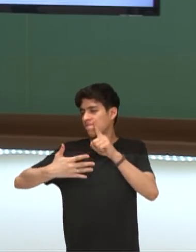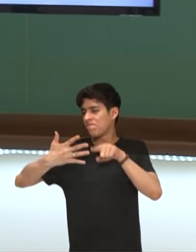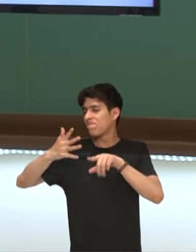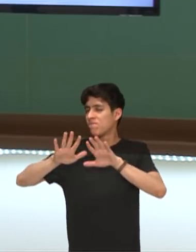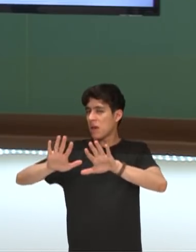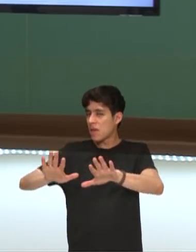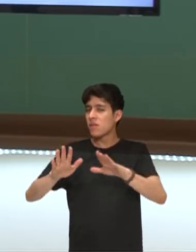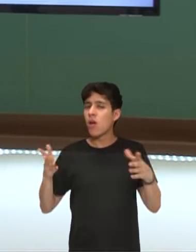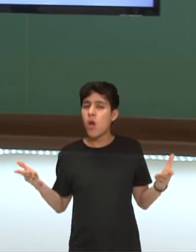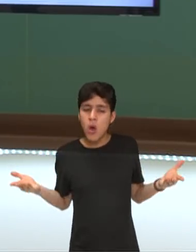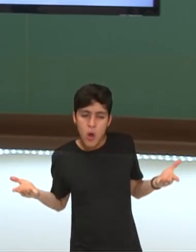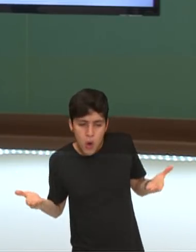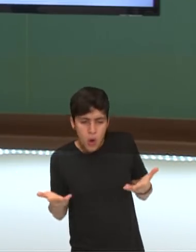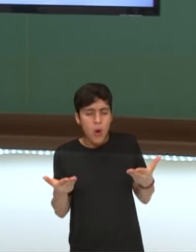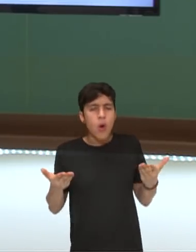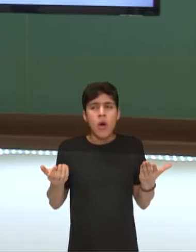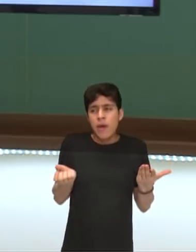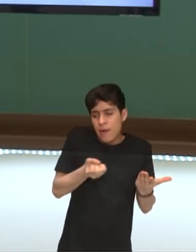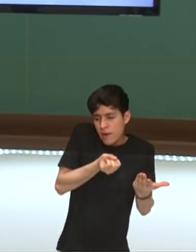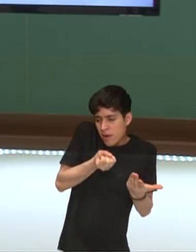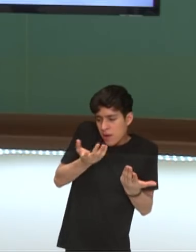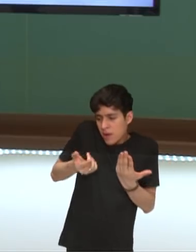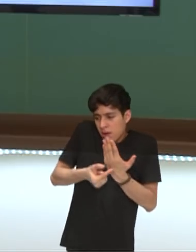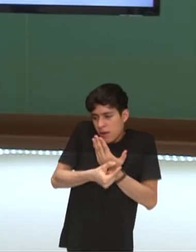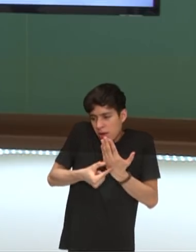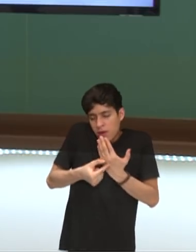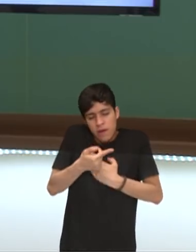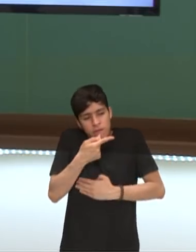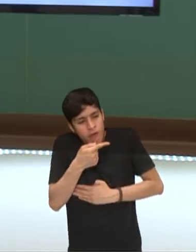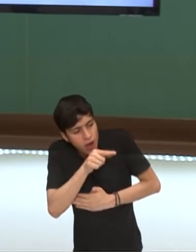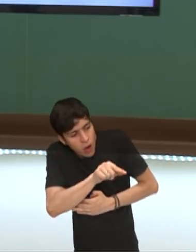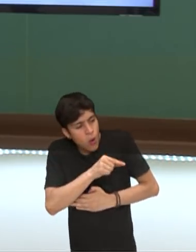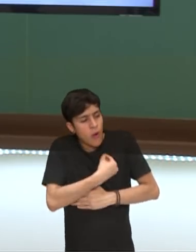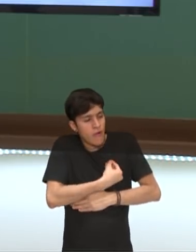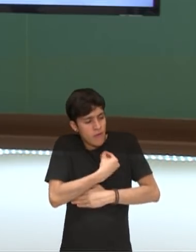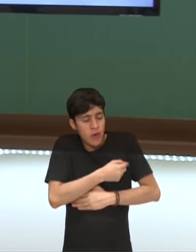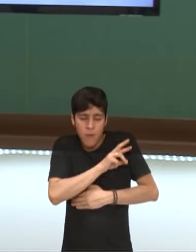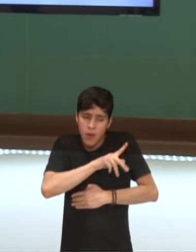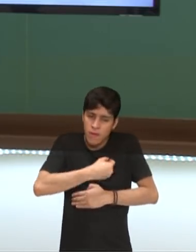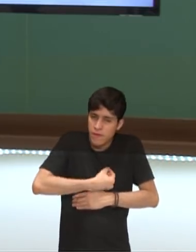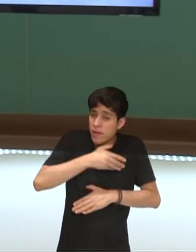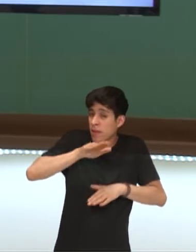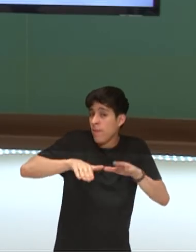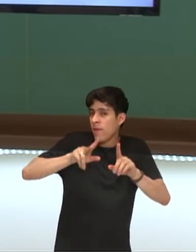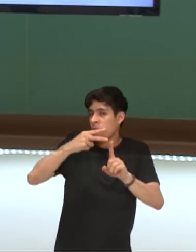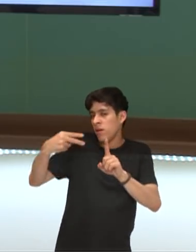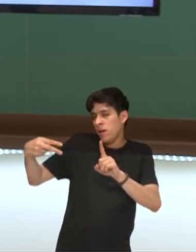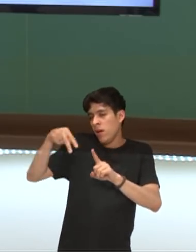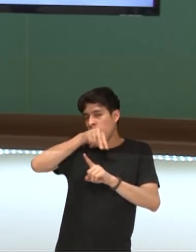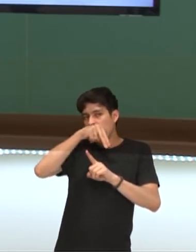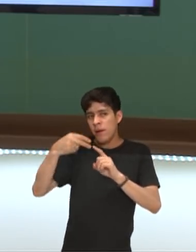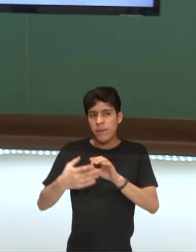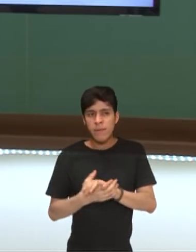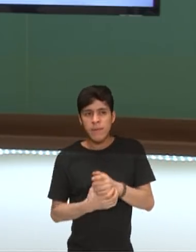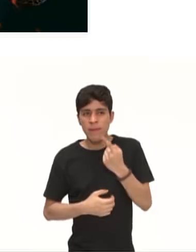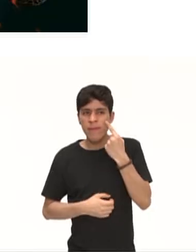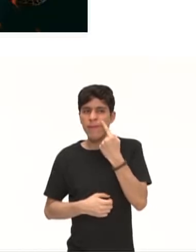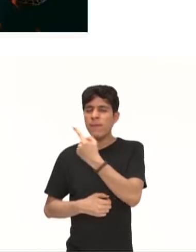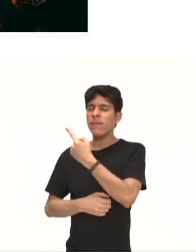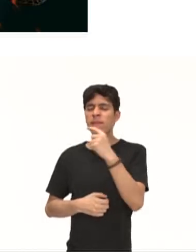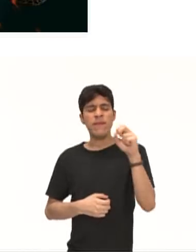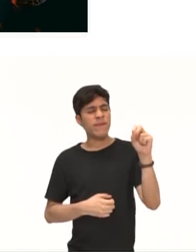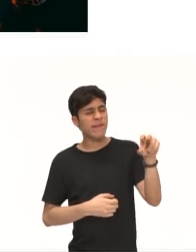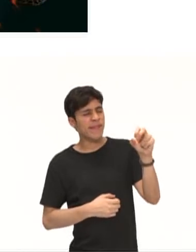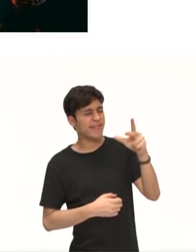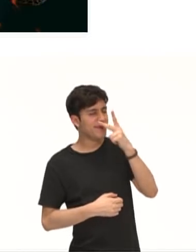tá? Mas alguns autores, lembrando, que consideram vírus vivos ou não vivos, tá? Então, aqui eu estou mostrando tridimensionalmente um pouquinho